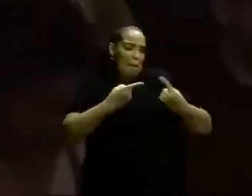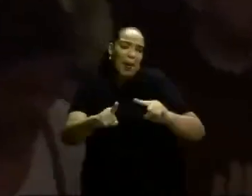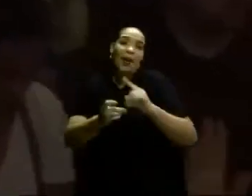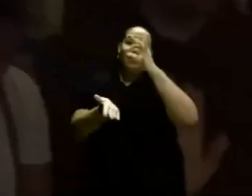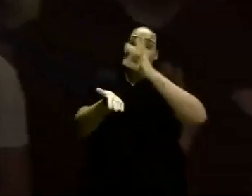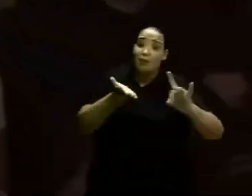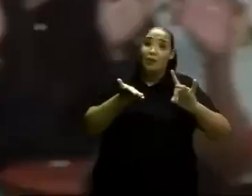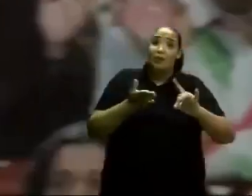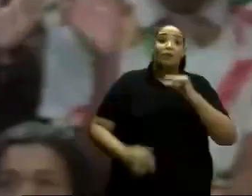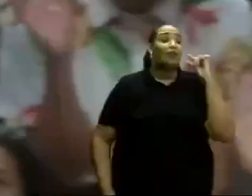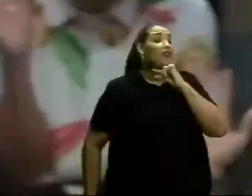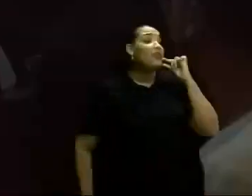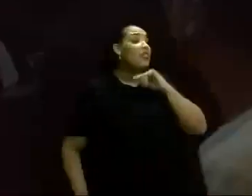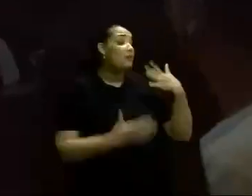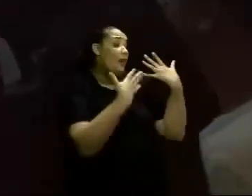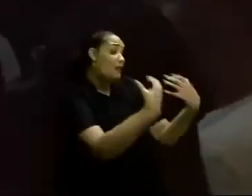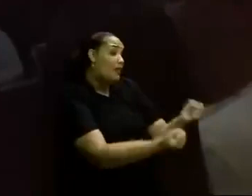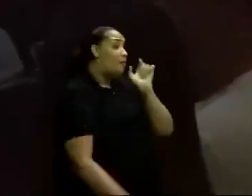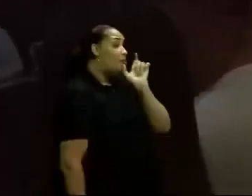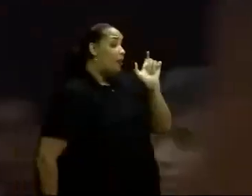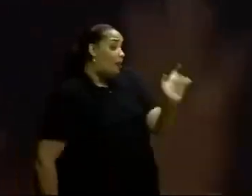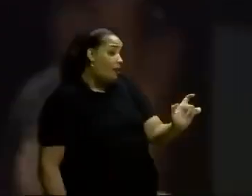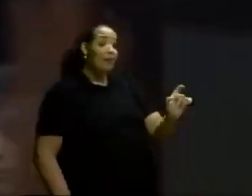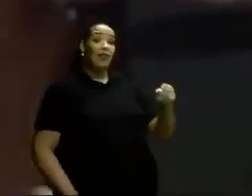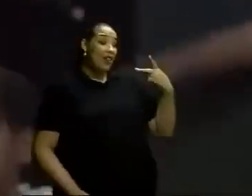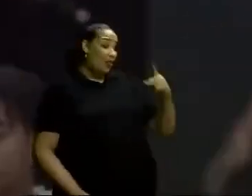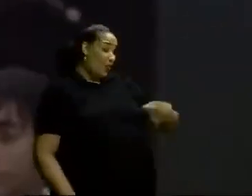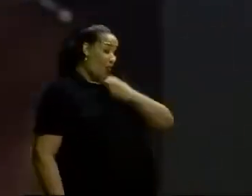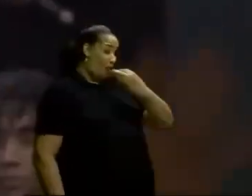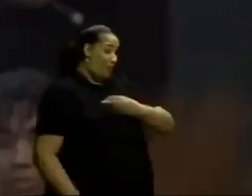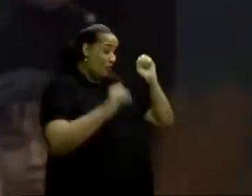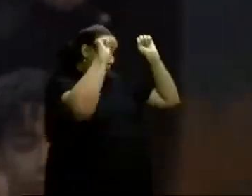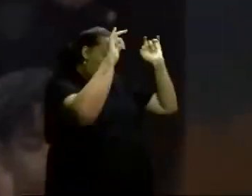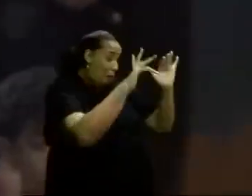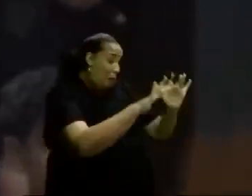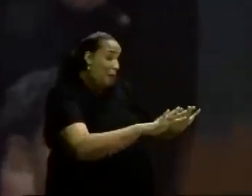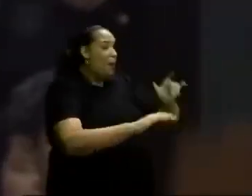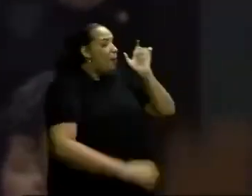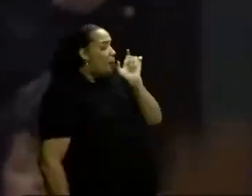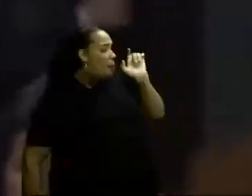Pastor Felipe Valadão, recebe essa palavra. A tua vida está debaixo de uma